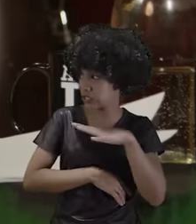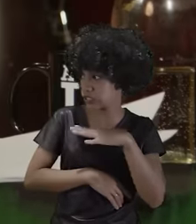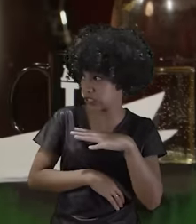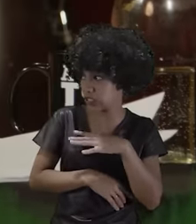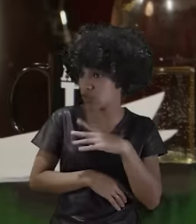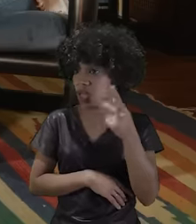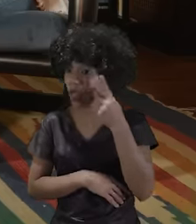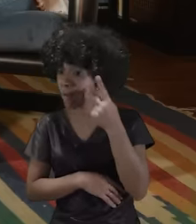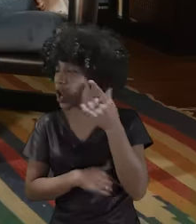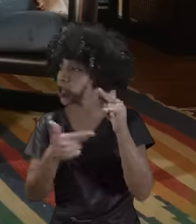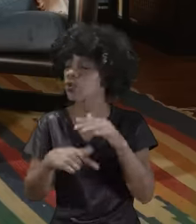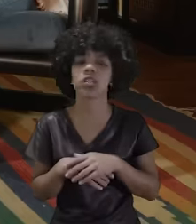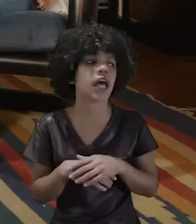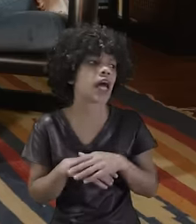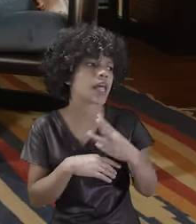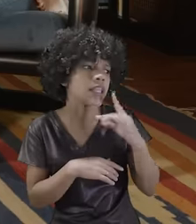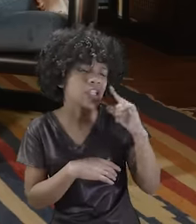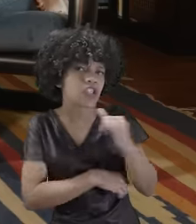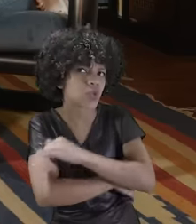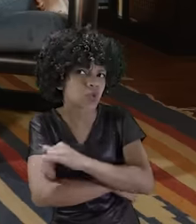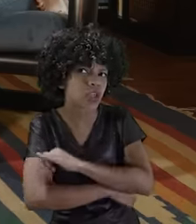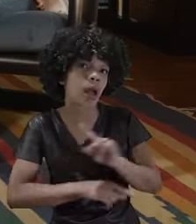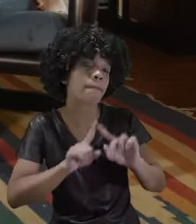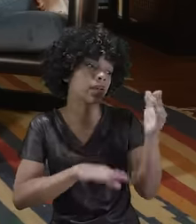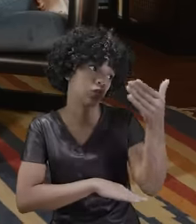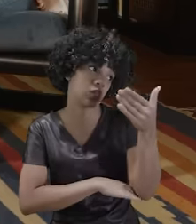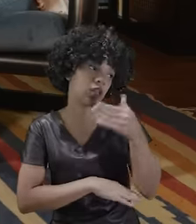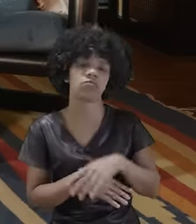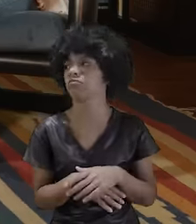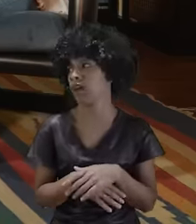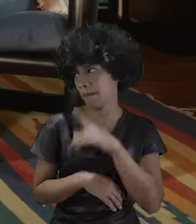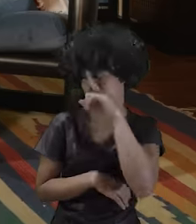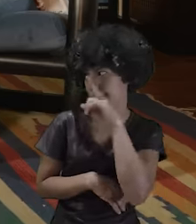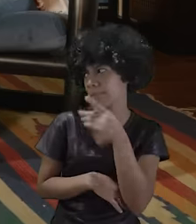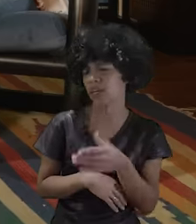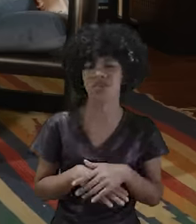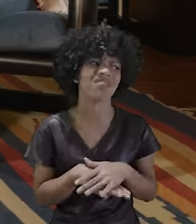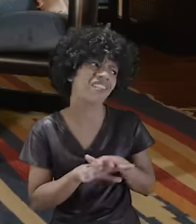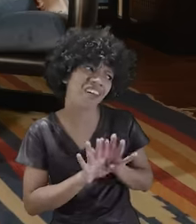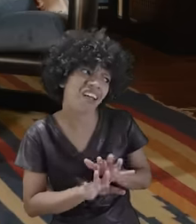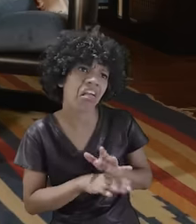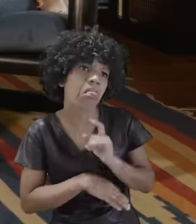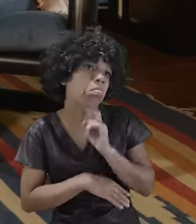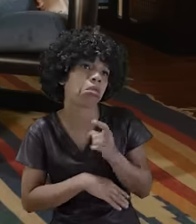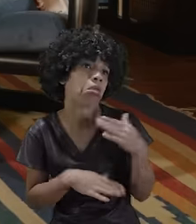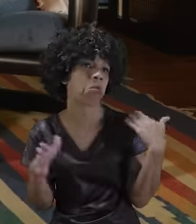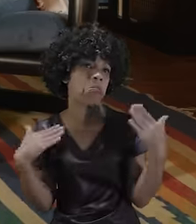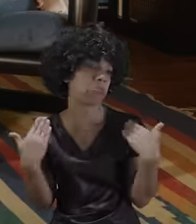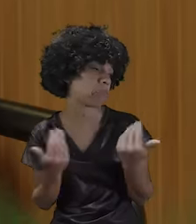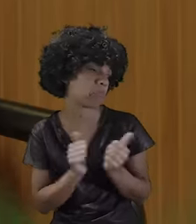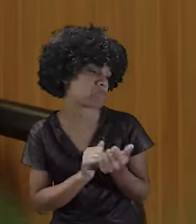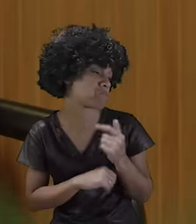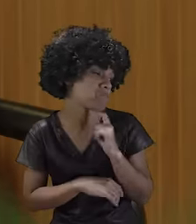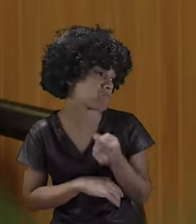aqui do Brasil Fora São Paulo foi três dias no rio mas fiquei no teu Claro nos perigoso lá é Acho que ninguém me levou no